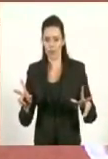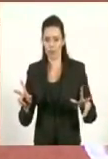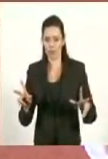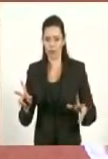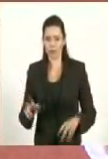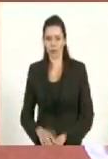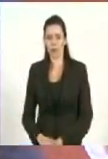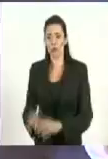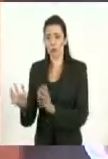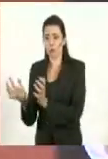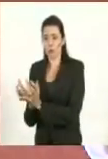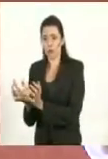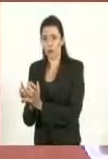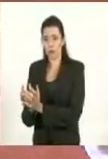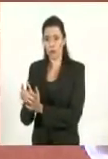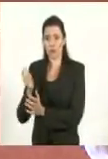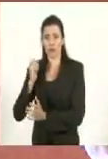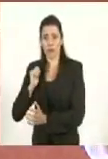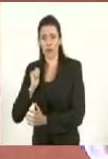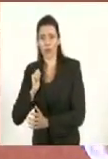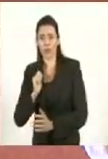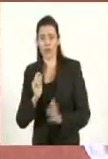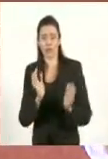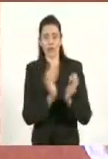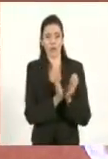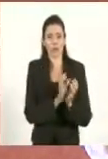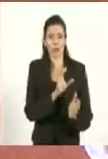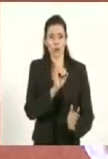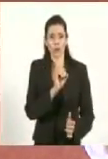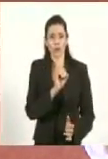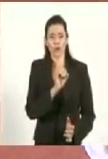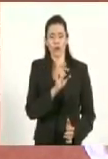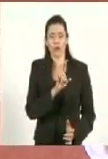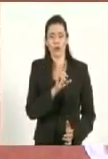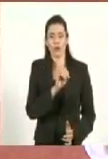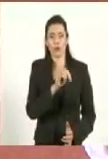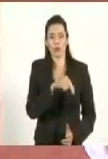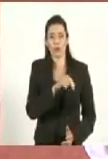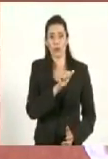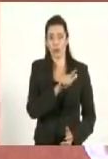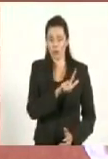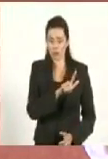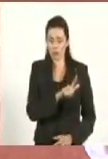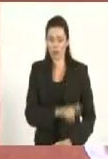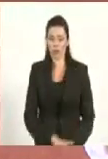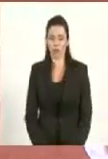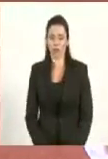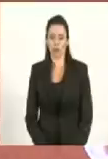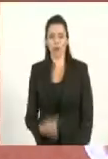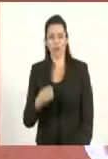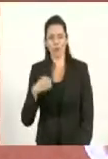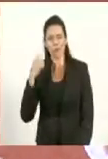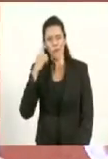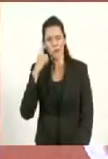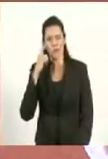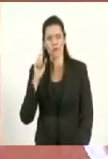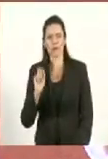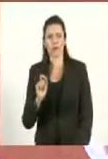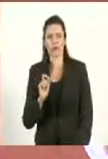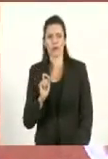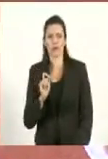as responsabilidades, de fato, das atribuições dos cargos. Eu acredito que os nossos